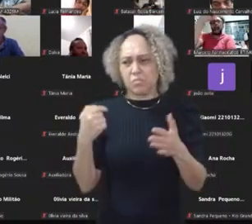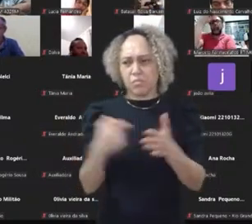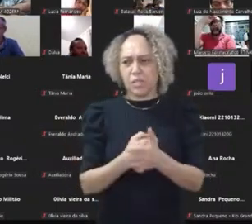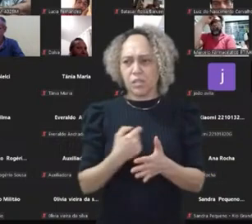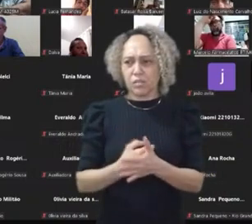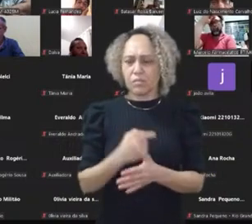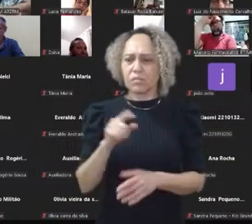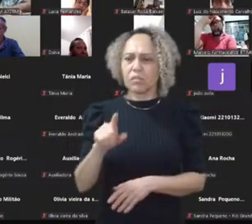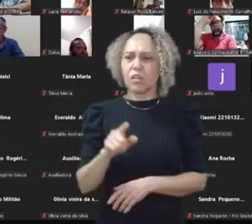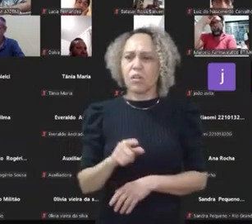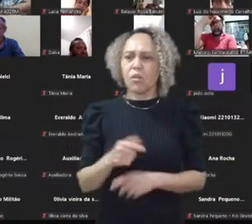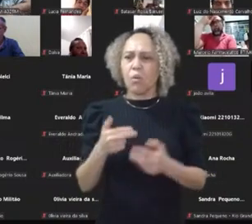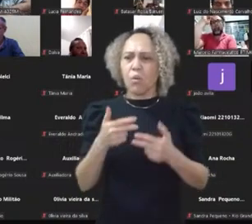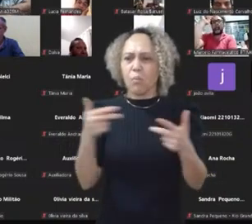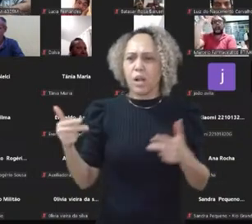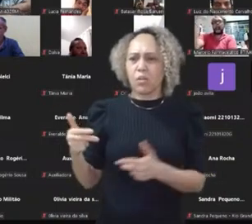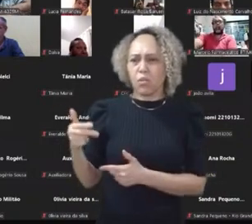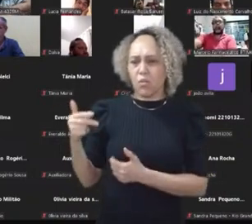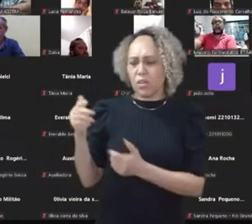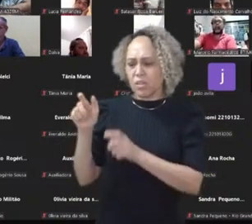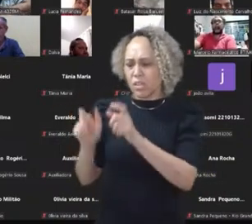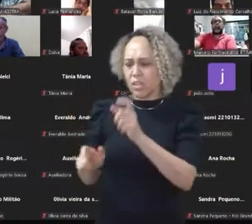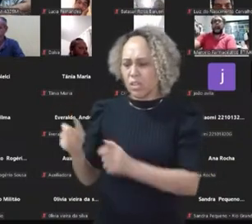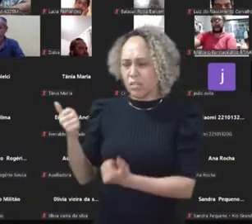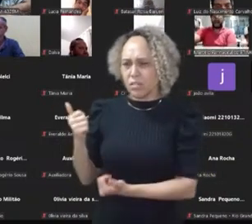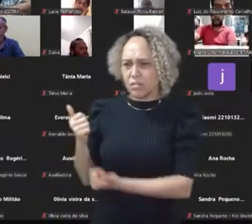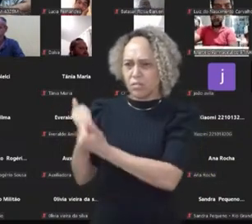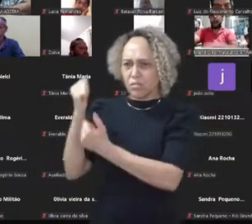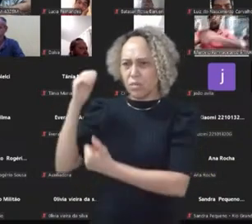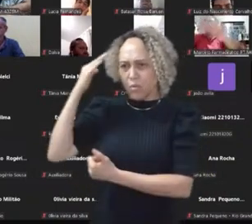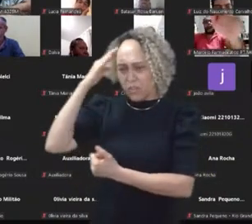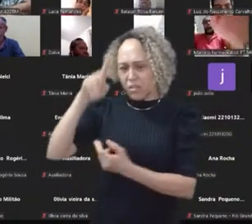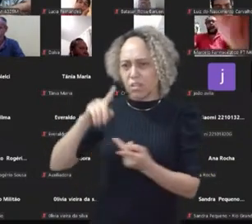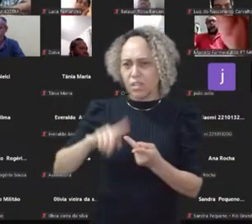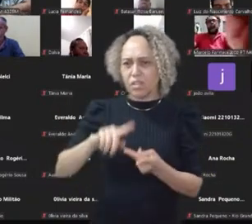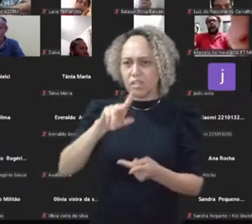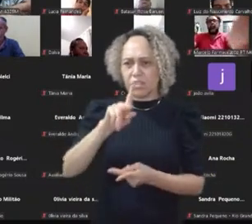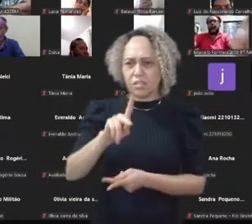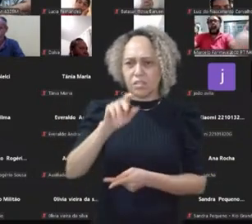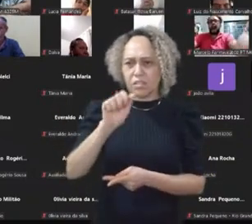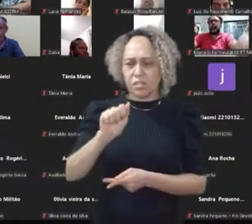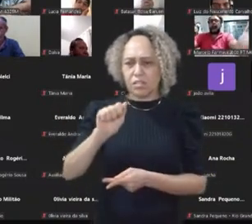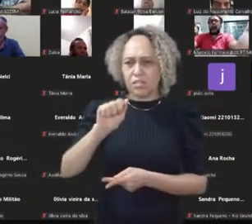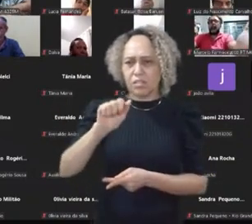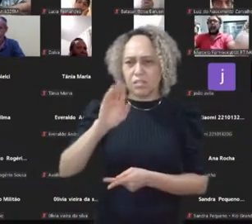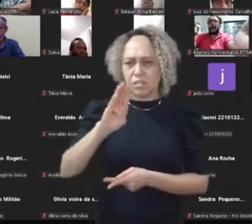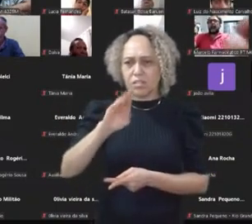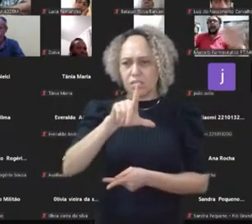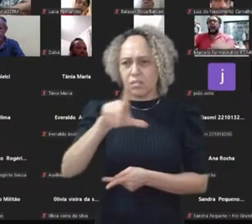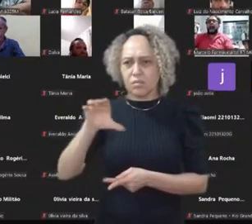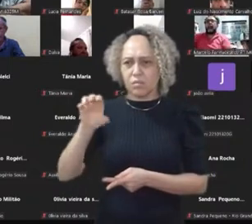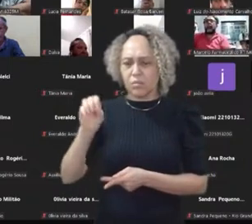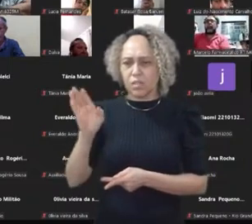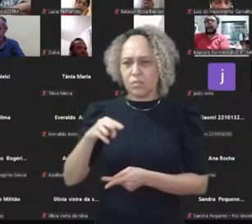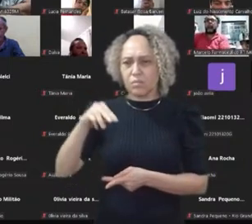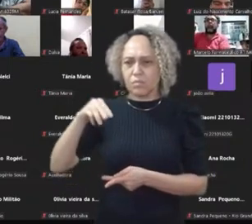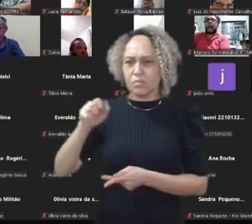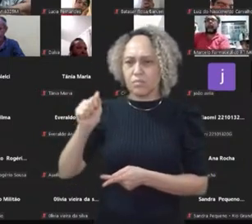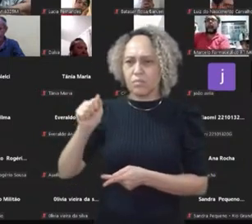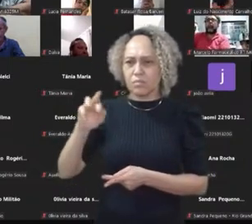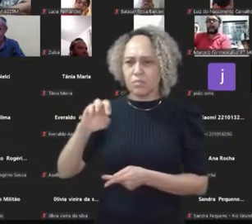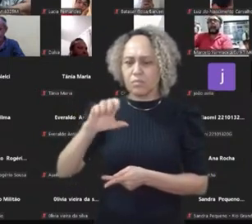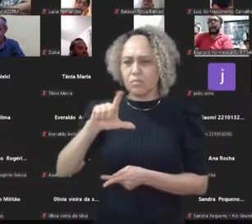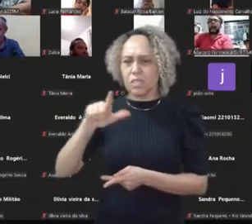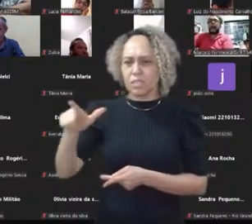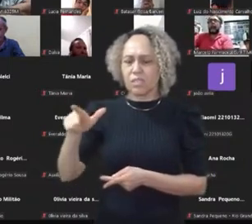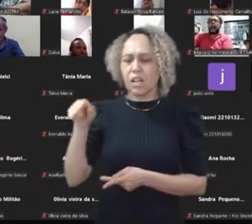uma coisa que o bolsonarismo faz e o Pablo Marçal também fez o Pablo Marçal no caso pagand o bolsonarismo também faz isso é o seguinte eles